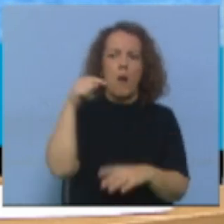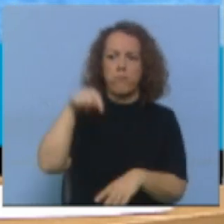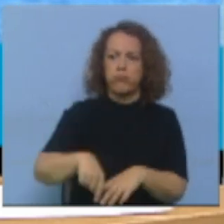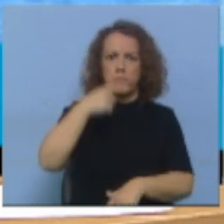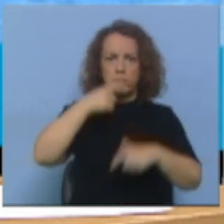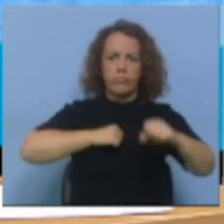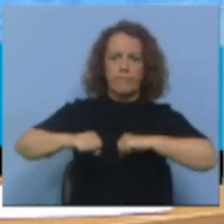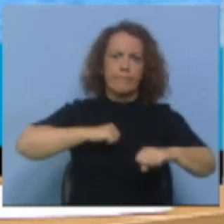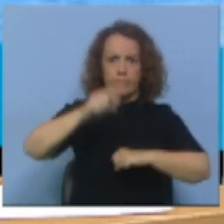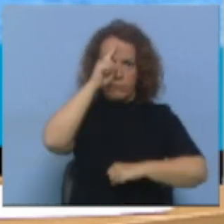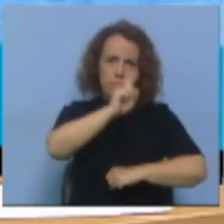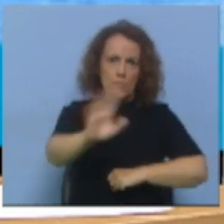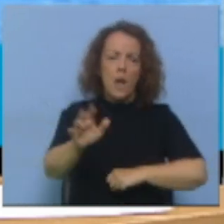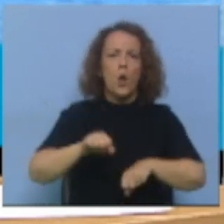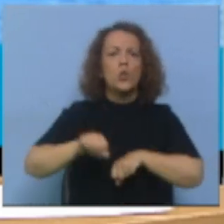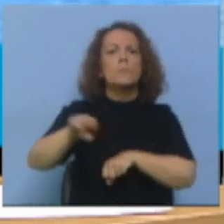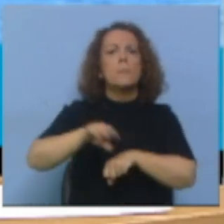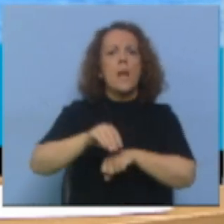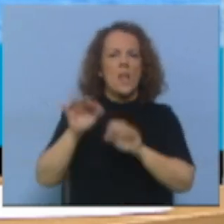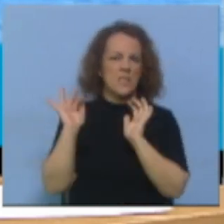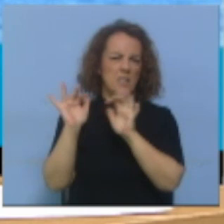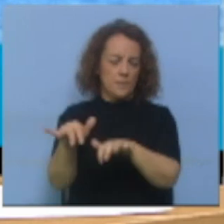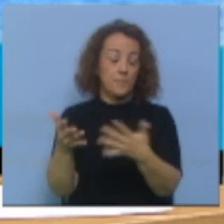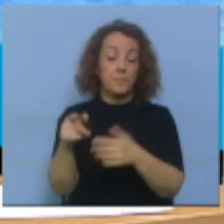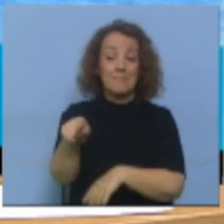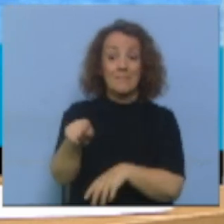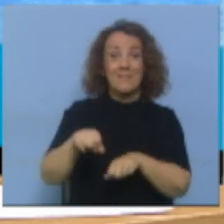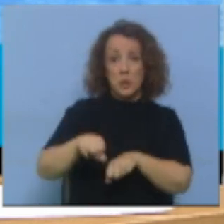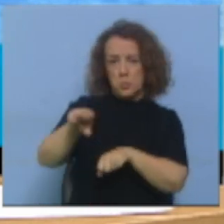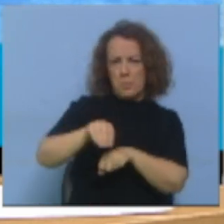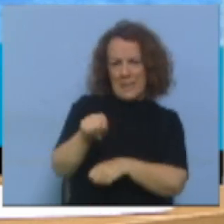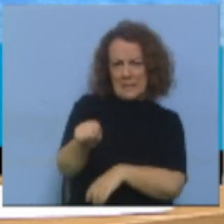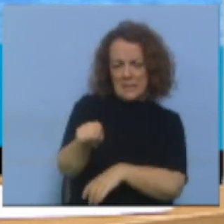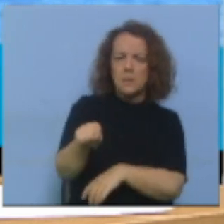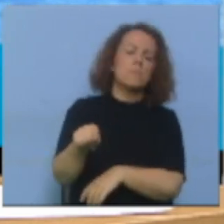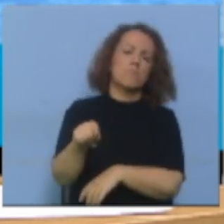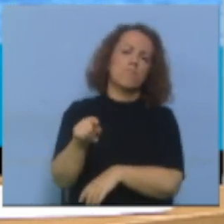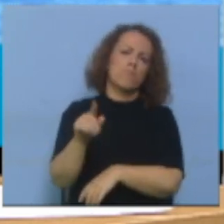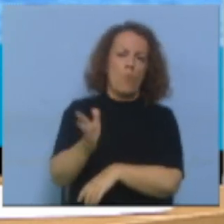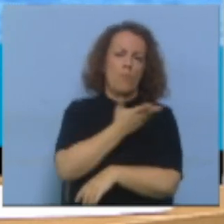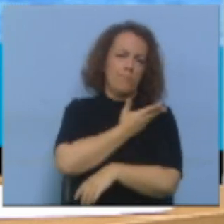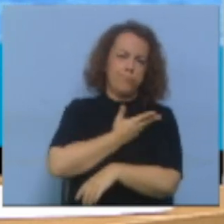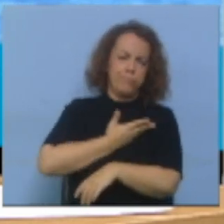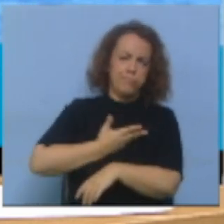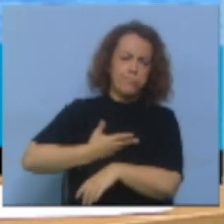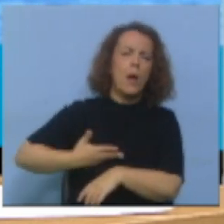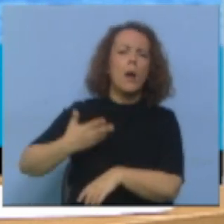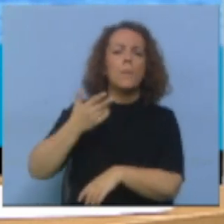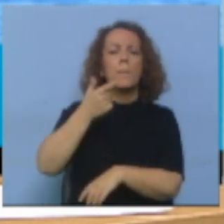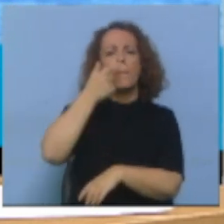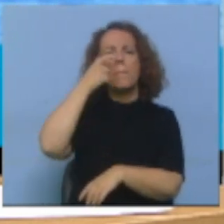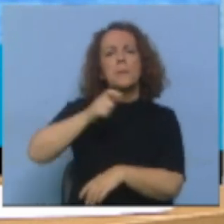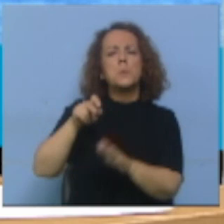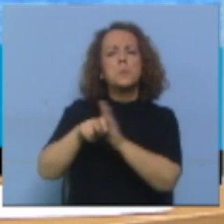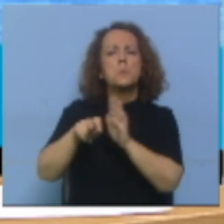a ir, como sabem, aos supermercados. E este supermercado é uma estrutura já antiga e há pouca gente que